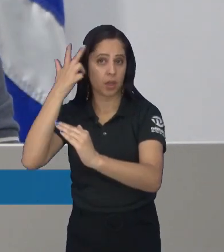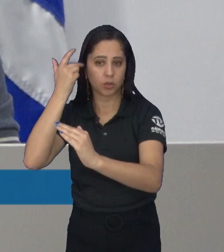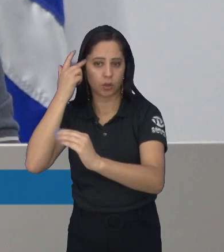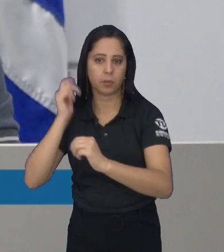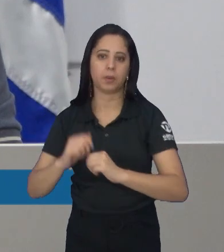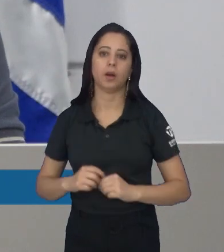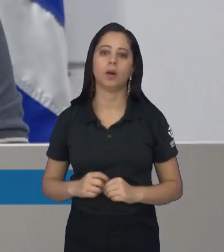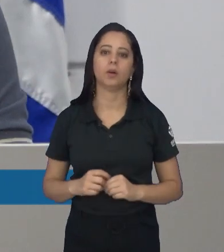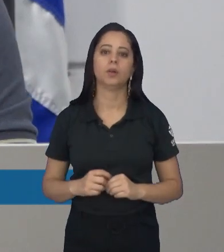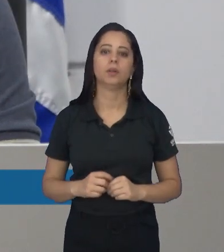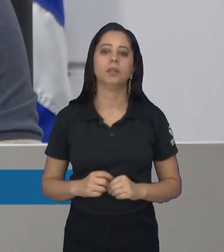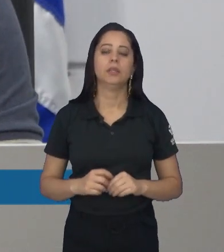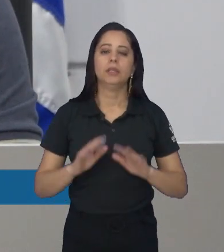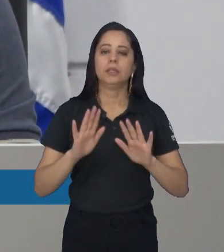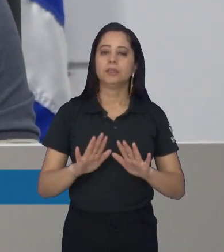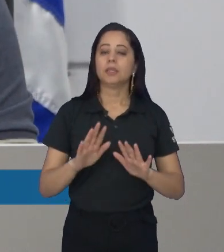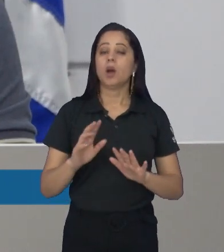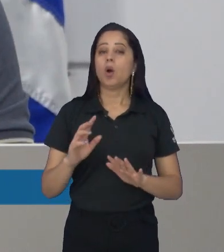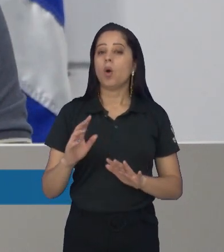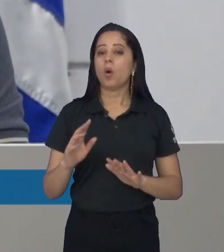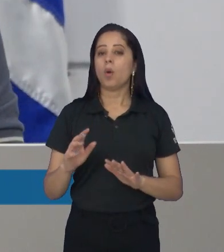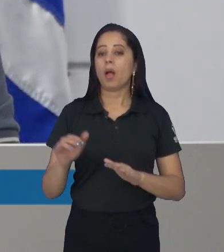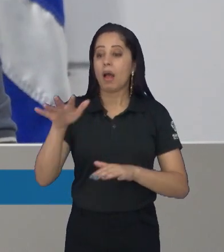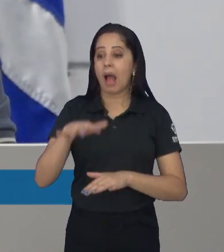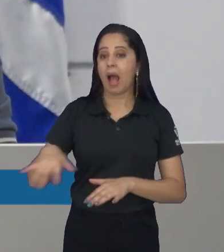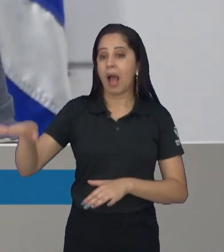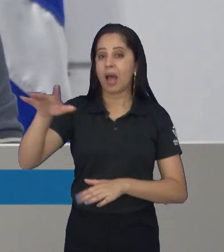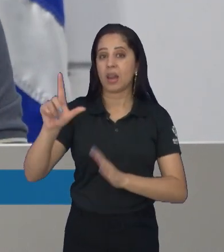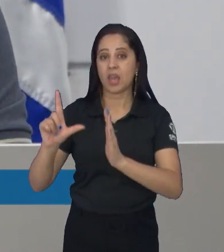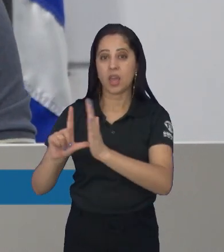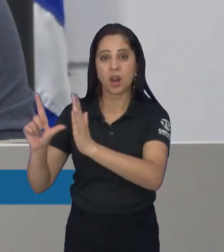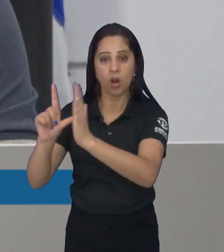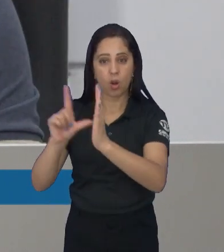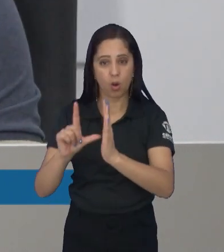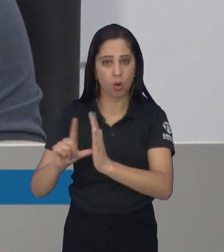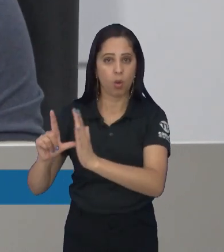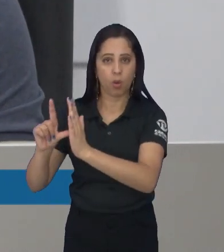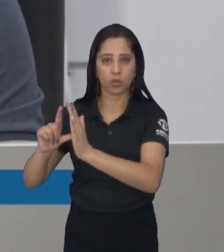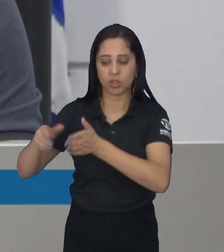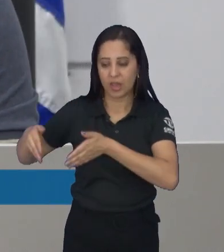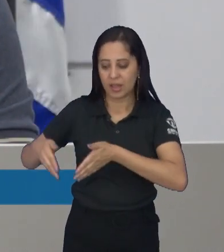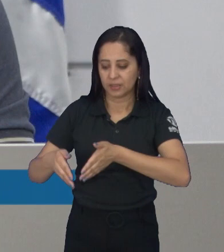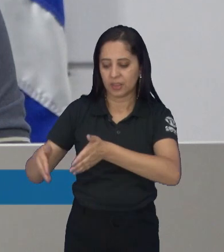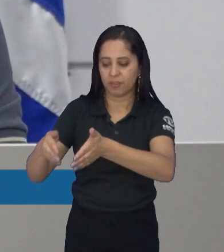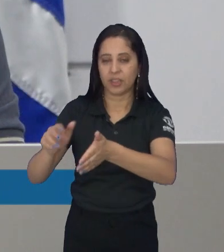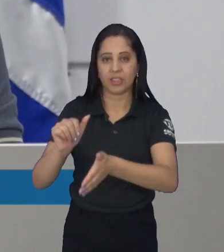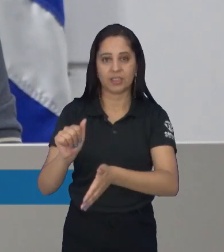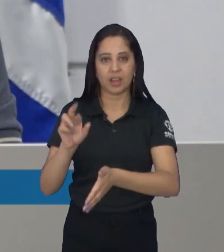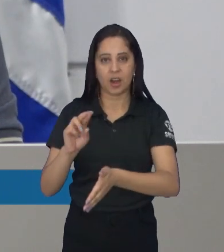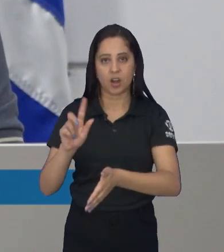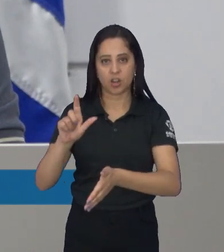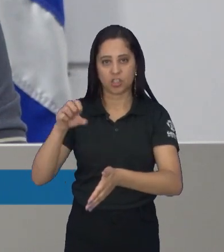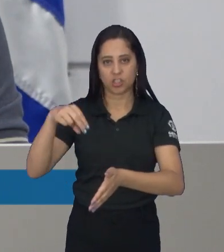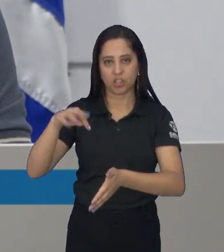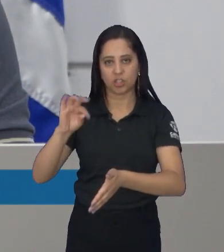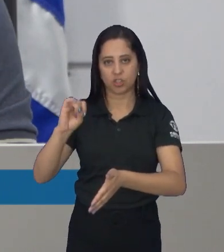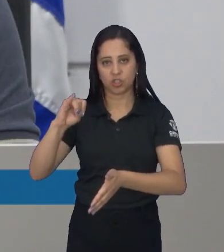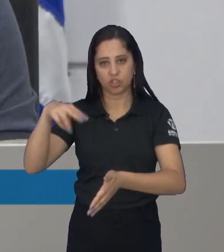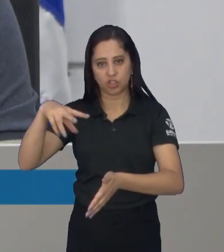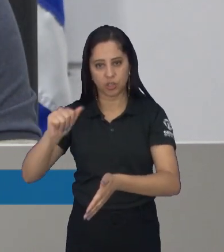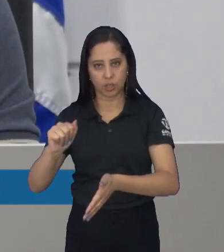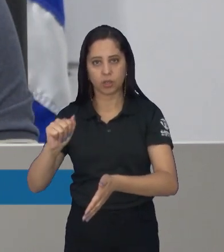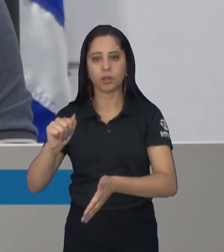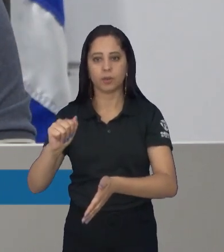serviço comércio que entrou na ZR da Vista Verde continua na Argentina ela gostava com touro e ali junto da Benedito frige então